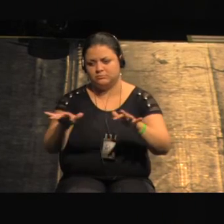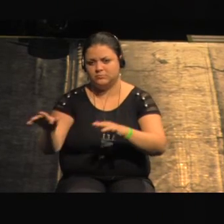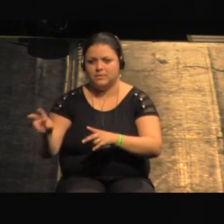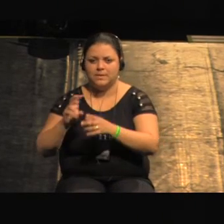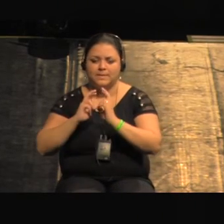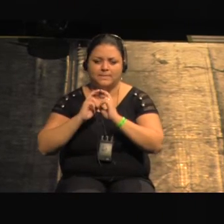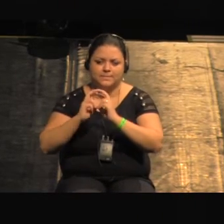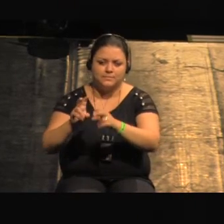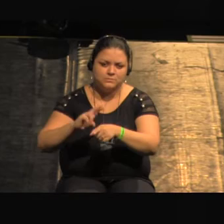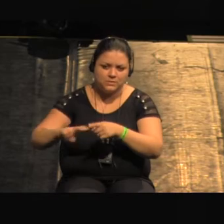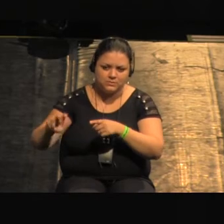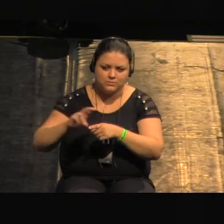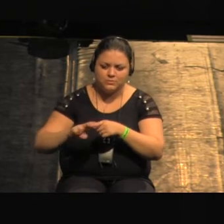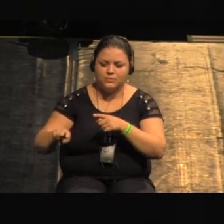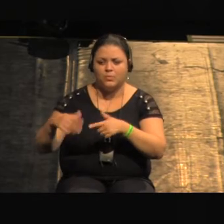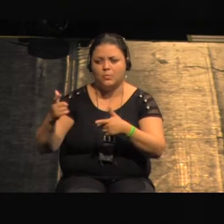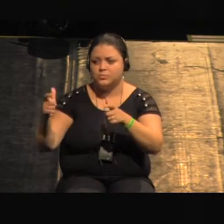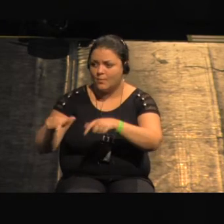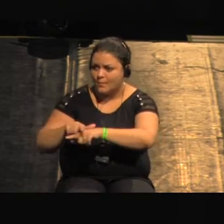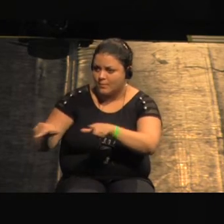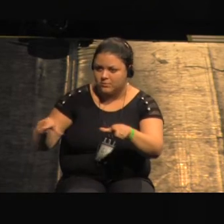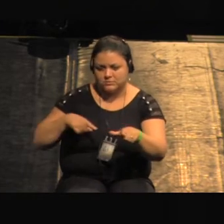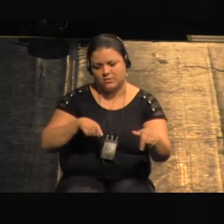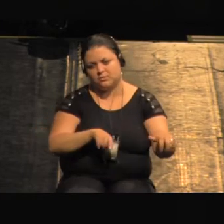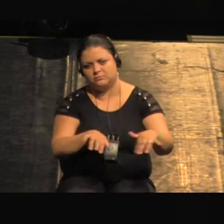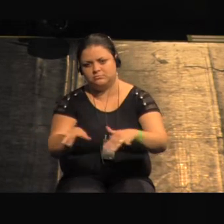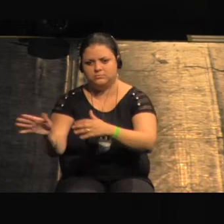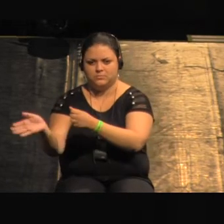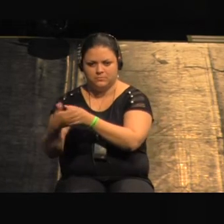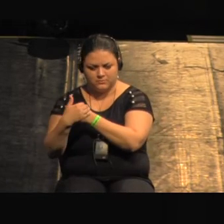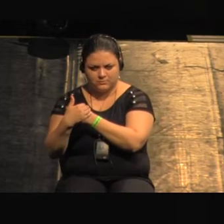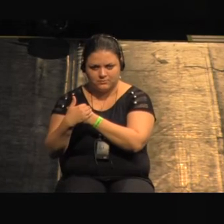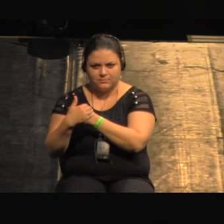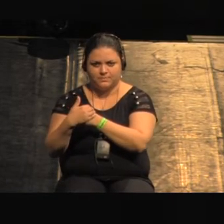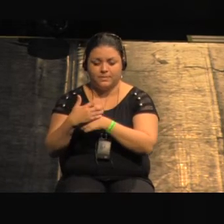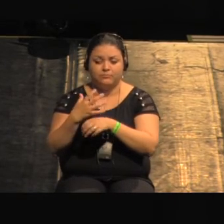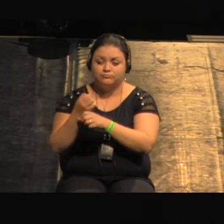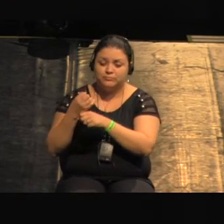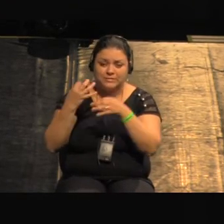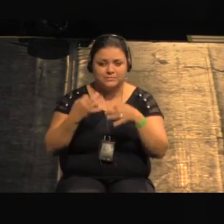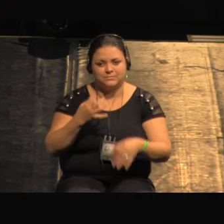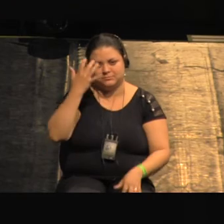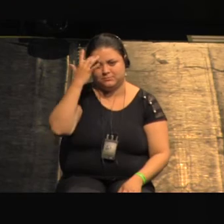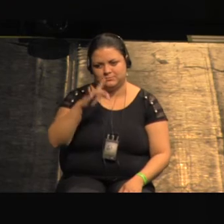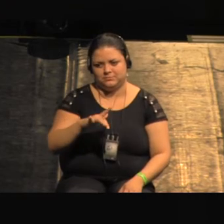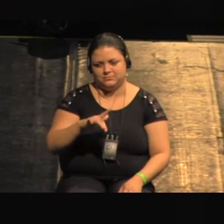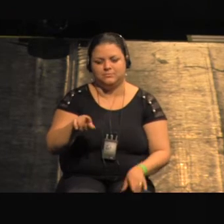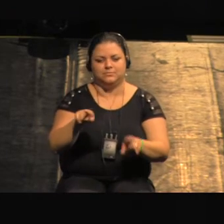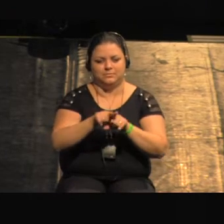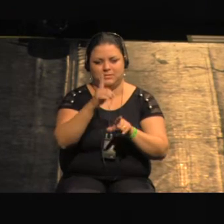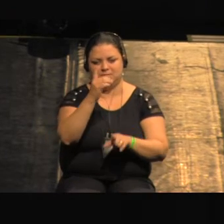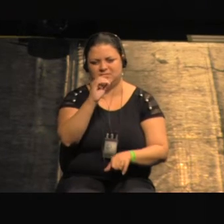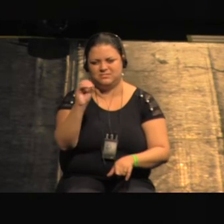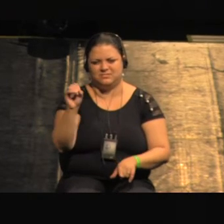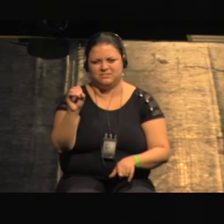em lugares vagos, e há um sem número de problemas sociais que